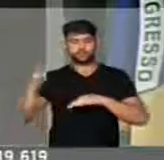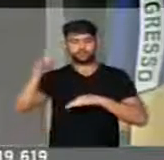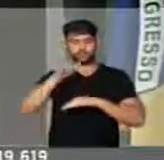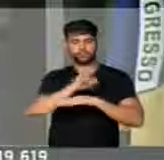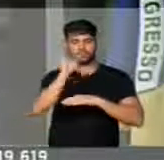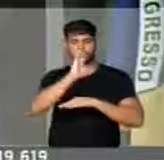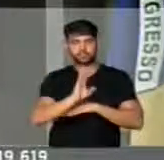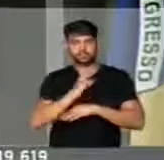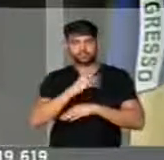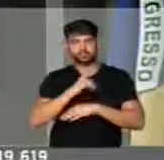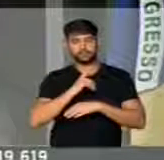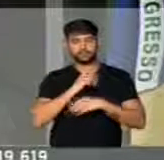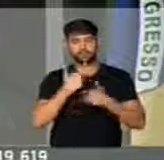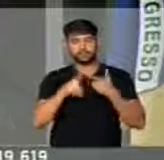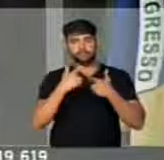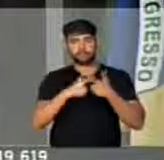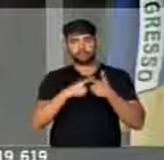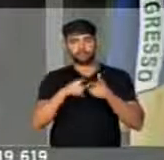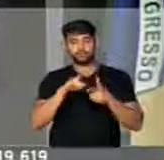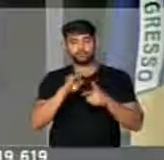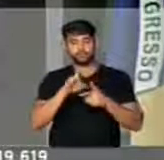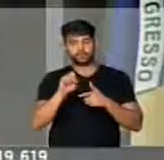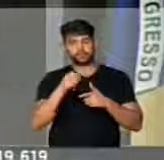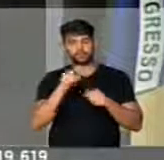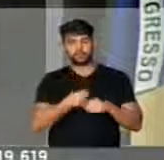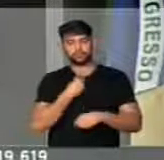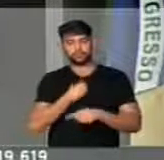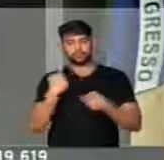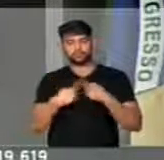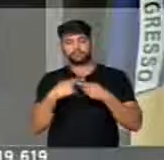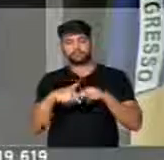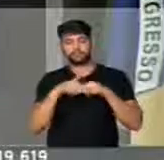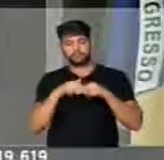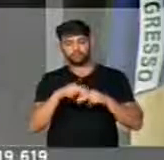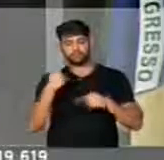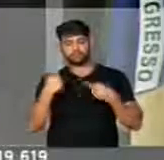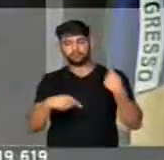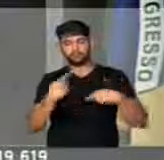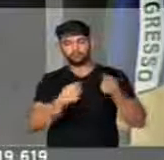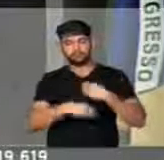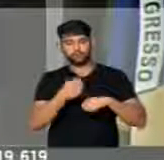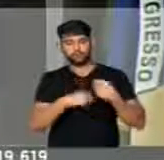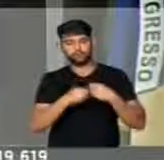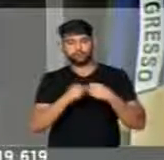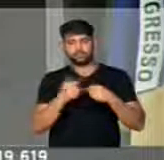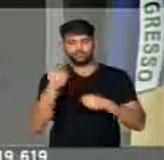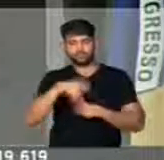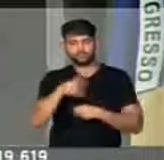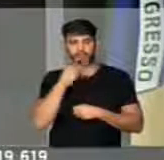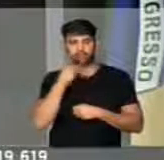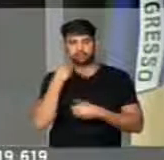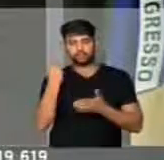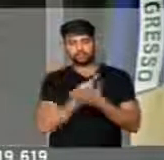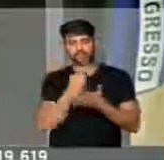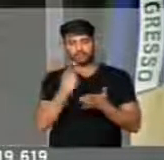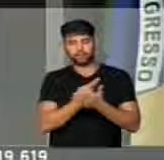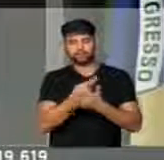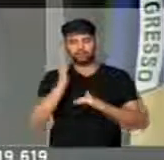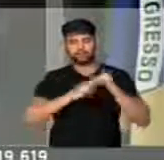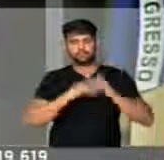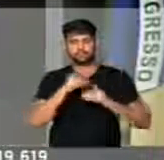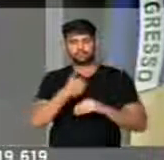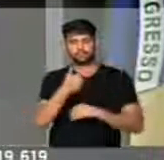país, né, em estado de prefalência, exatamente por conta de uma política econômica, volto a repetir, equivocada e incompetente